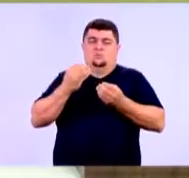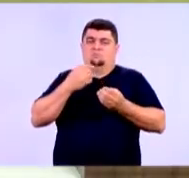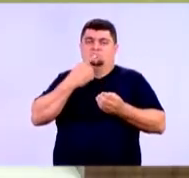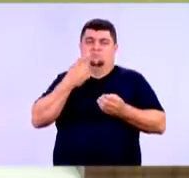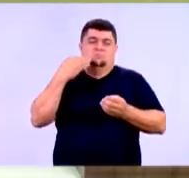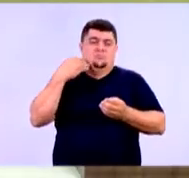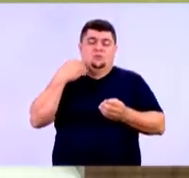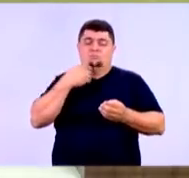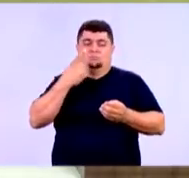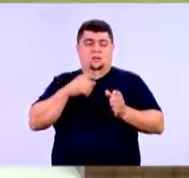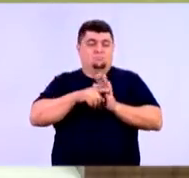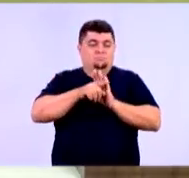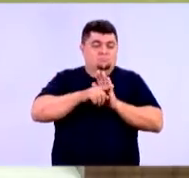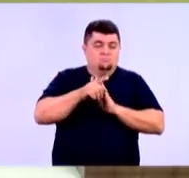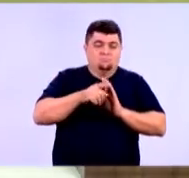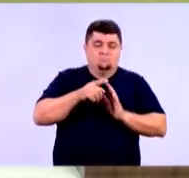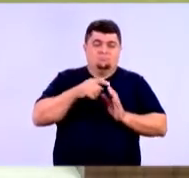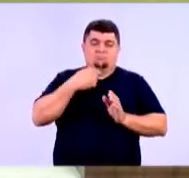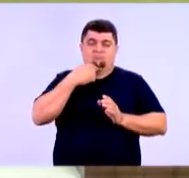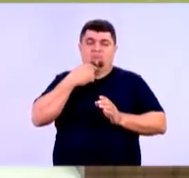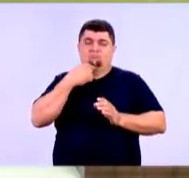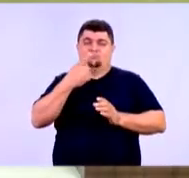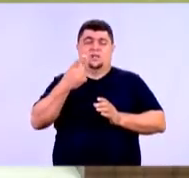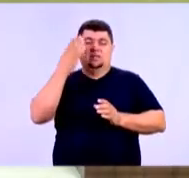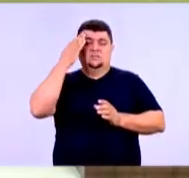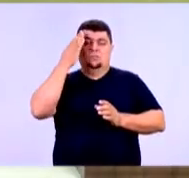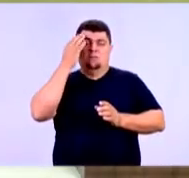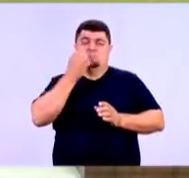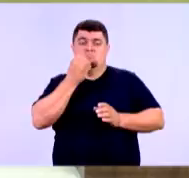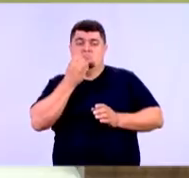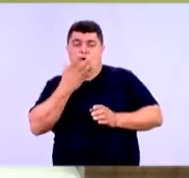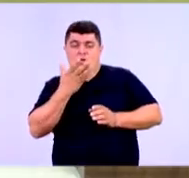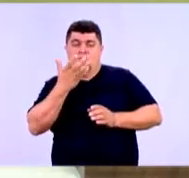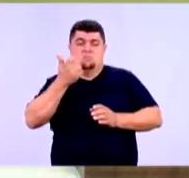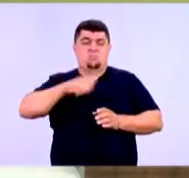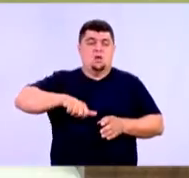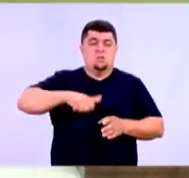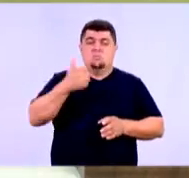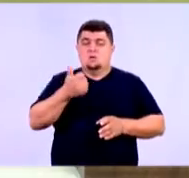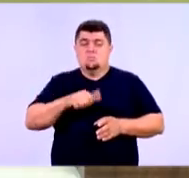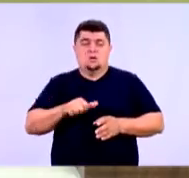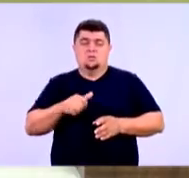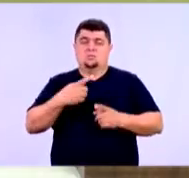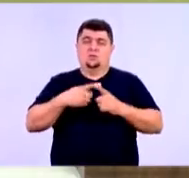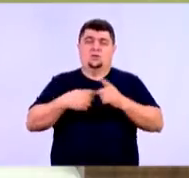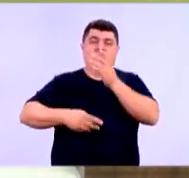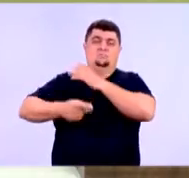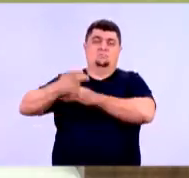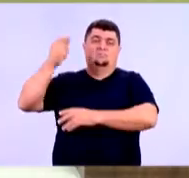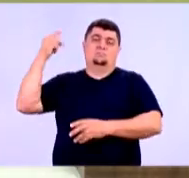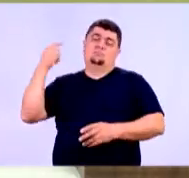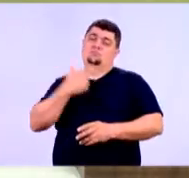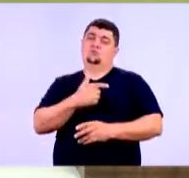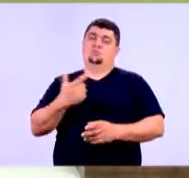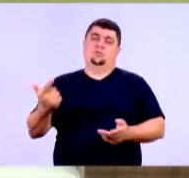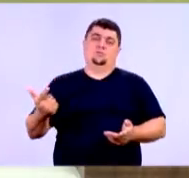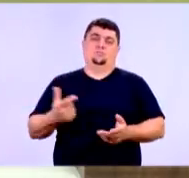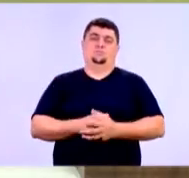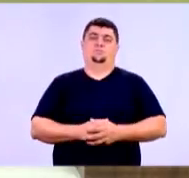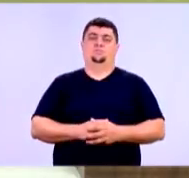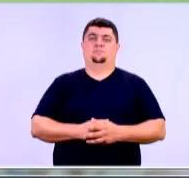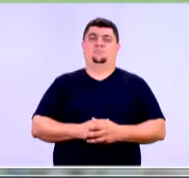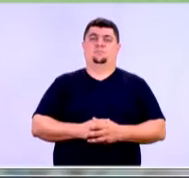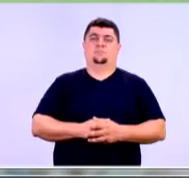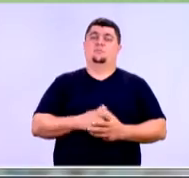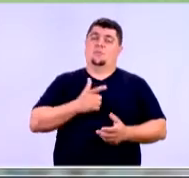não têm como saber se essa empresa é uma boa ou uma má pagadora, porque ela ainda está iniciando, ela não tem histórico no mercado. Isso, ótimo.